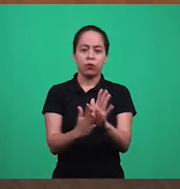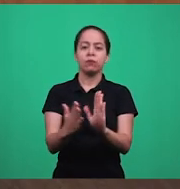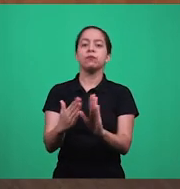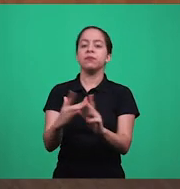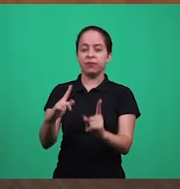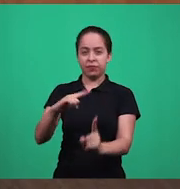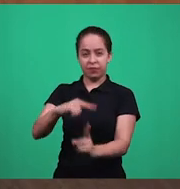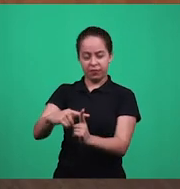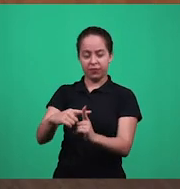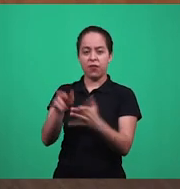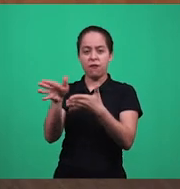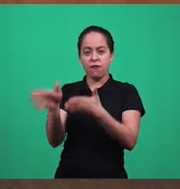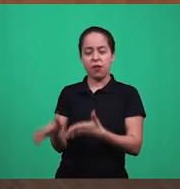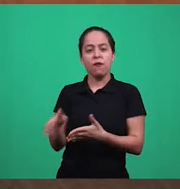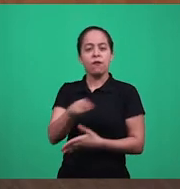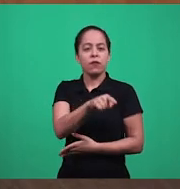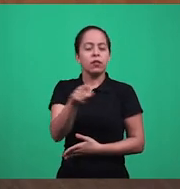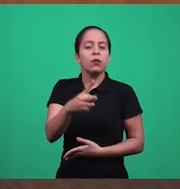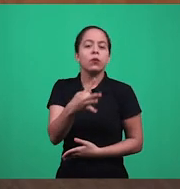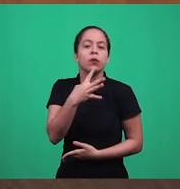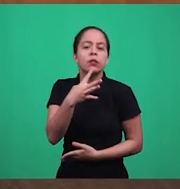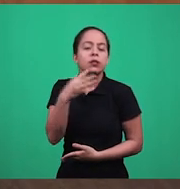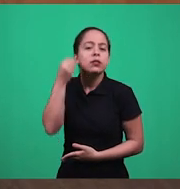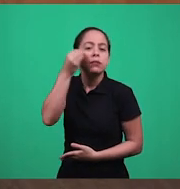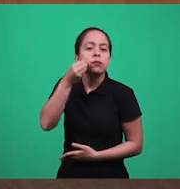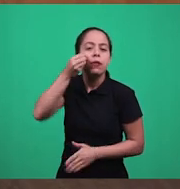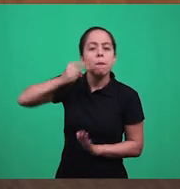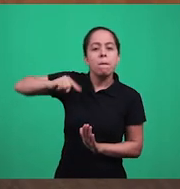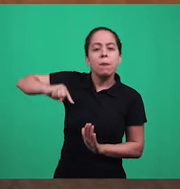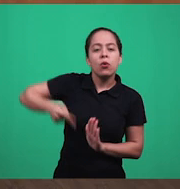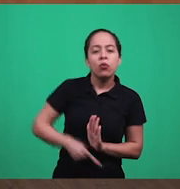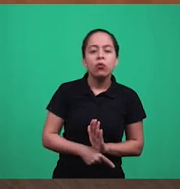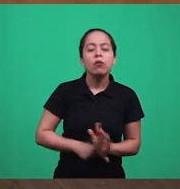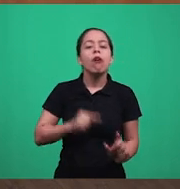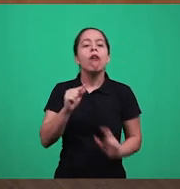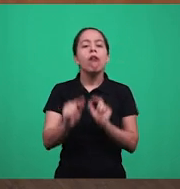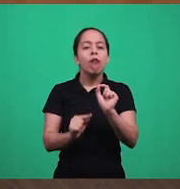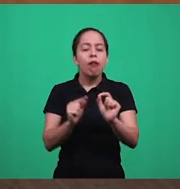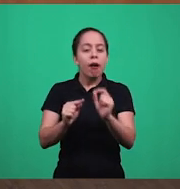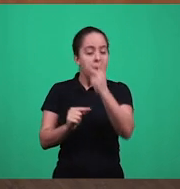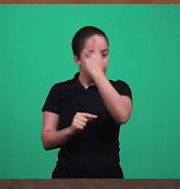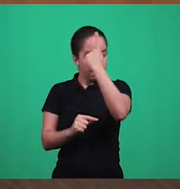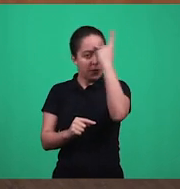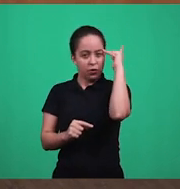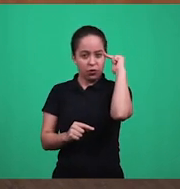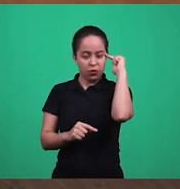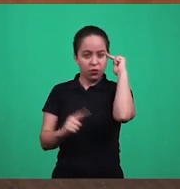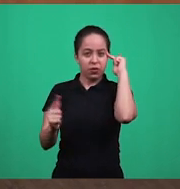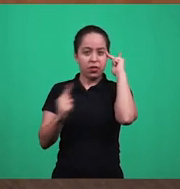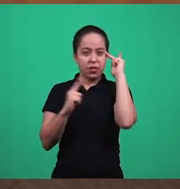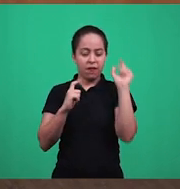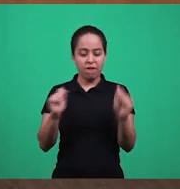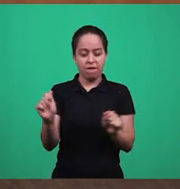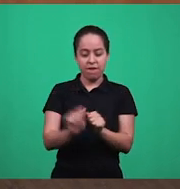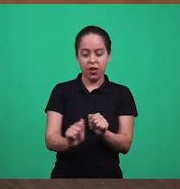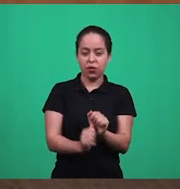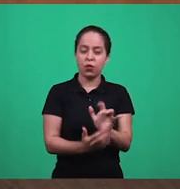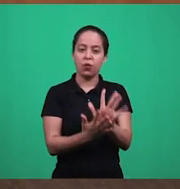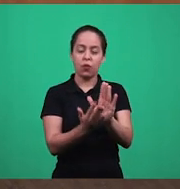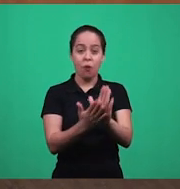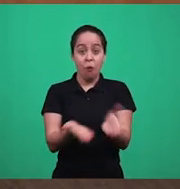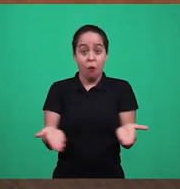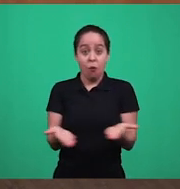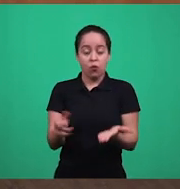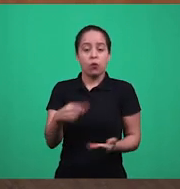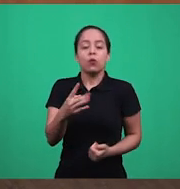Fiel. E como esse quadro nos leva a conhecer experiências profundas vividas por aqueles que compuseram louvores.